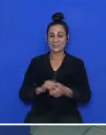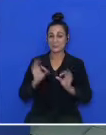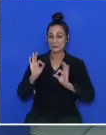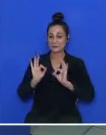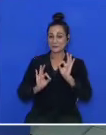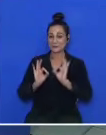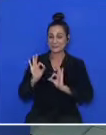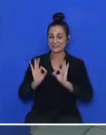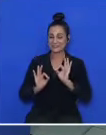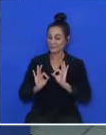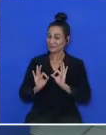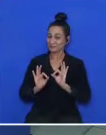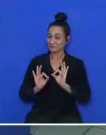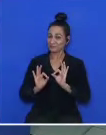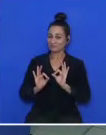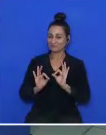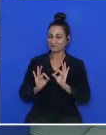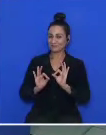Preparados?